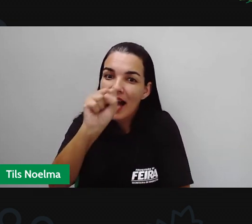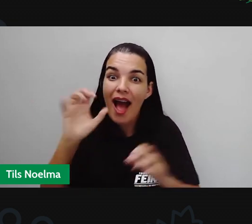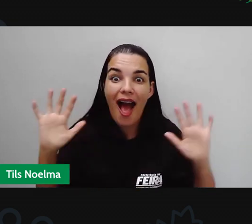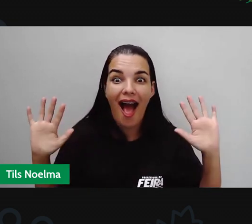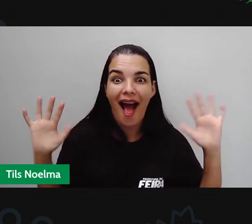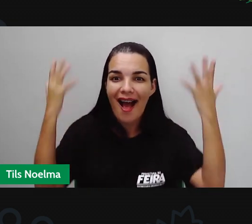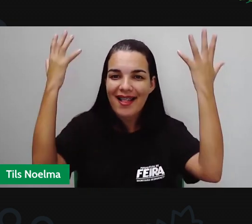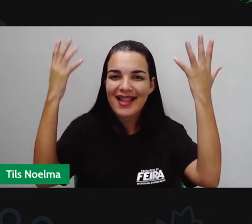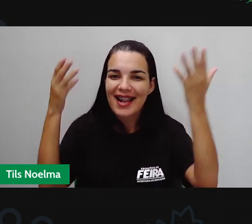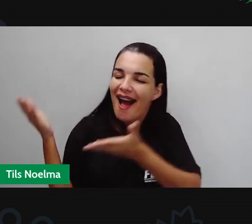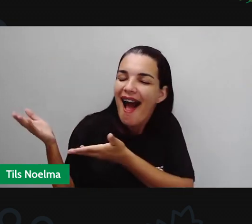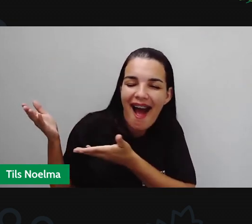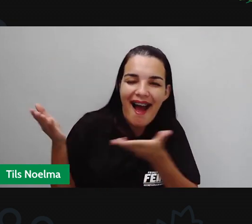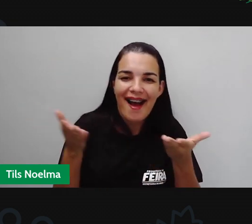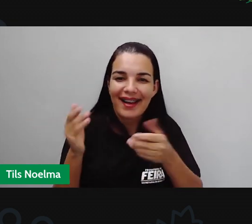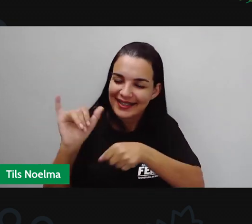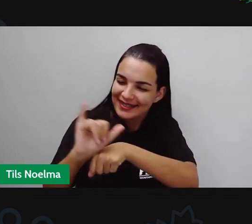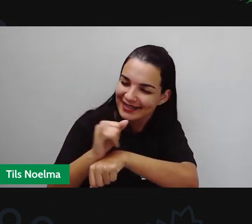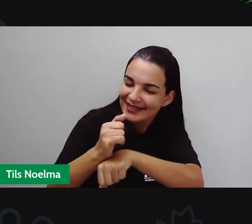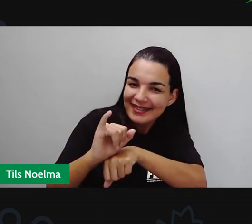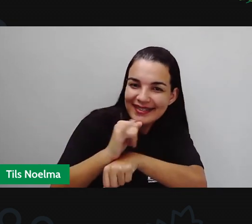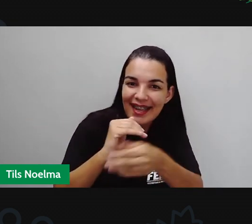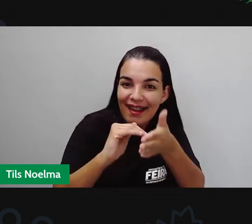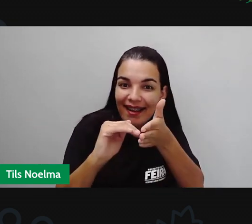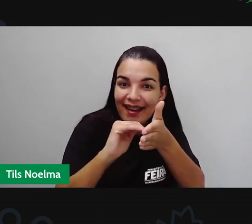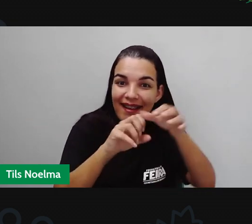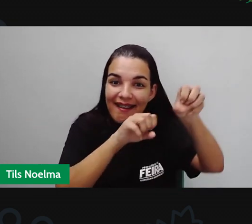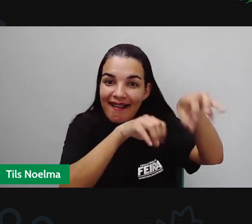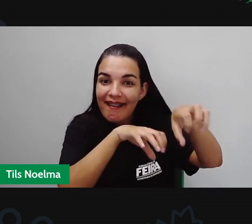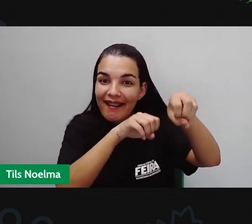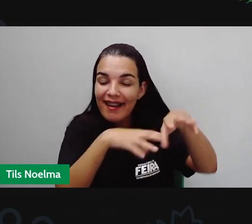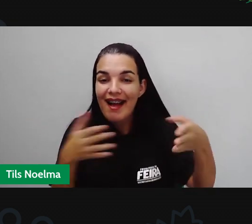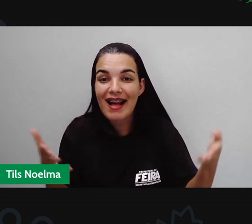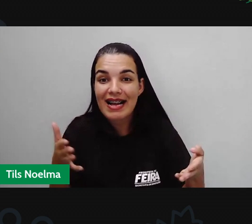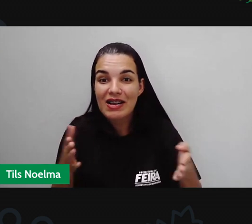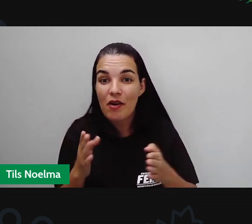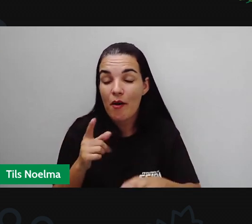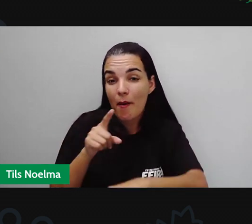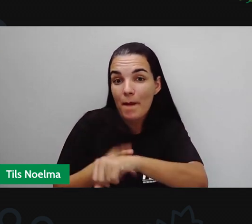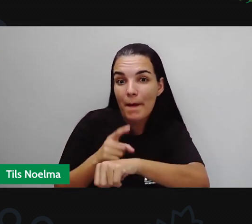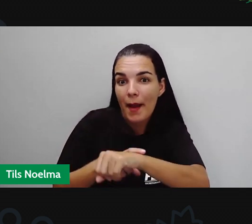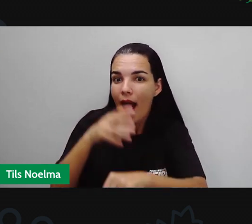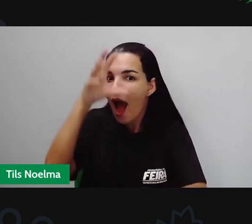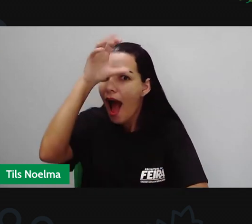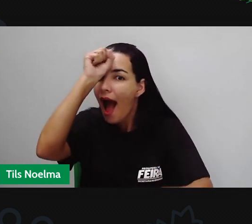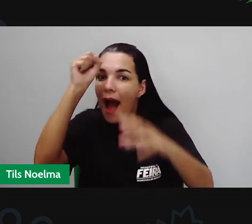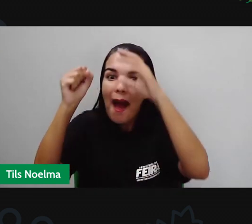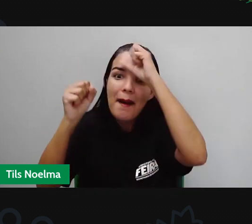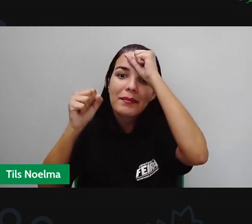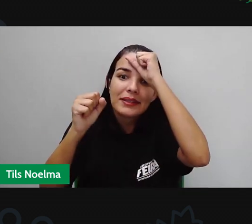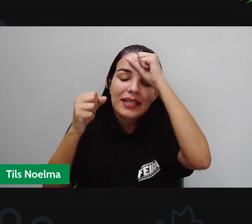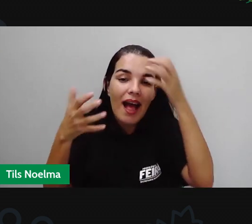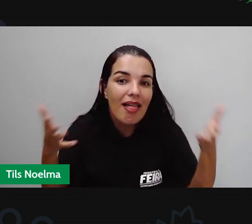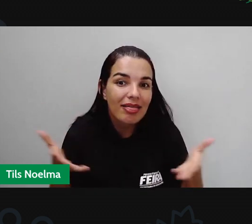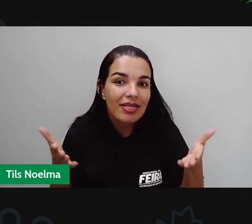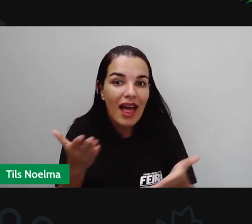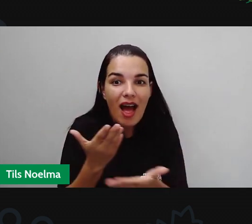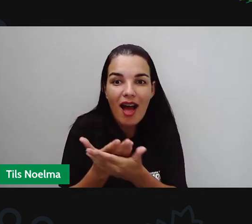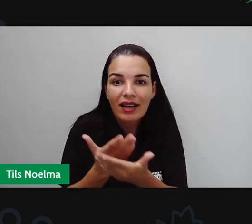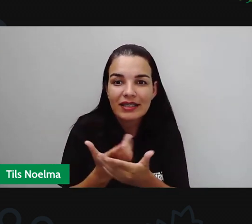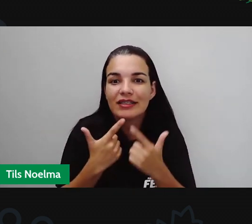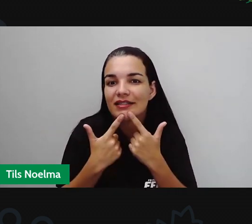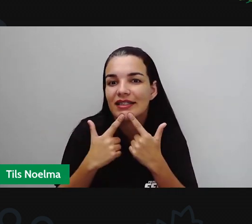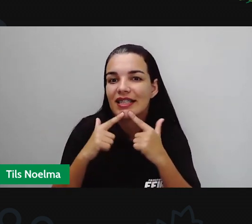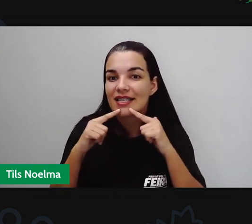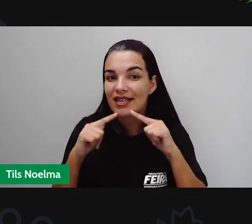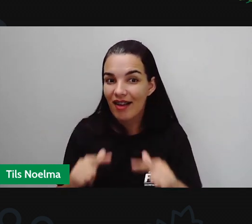alegria que a gente recebe vocês aqui no nosso canal para mais um momento de muito aprendizado. Hoje nós teremos aula de linguagens